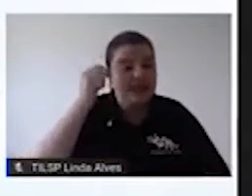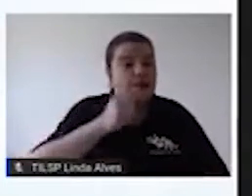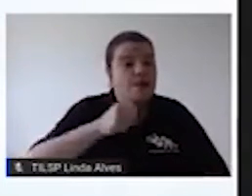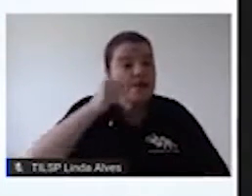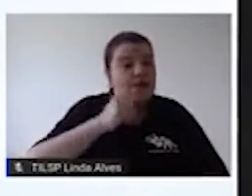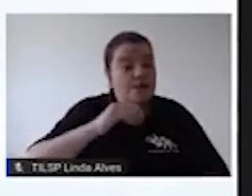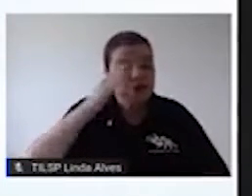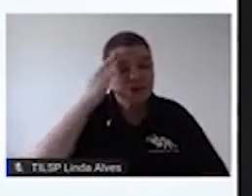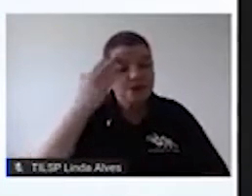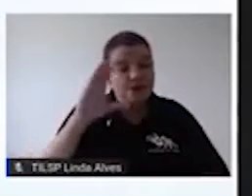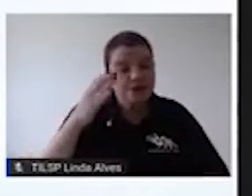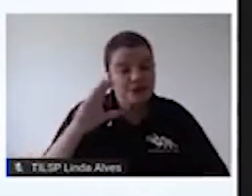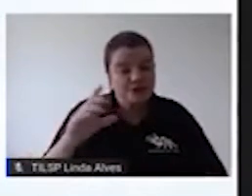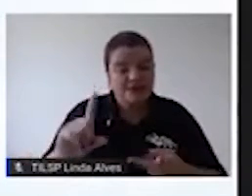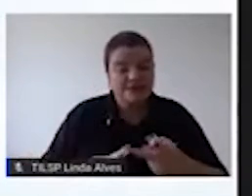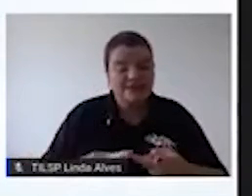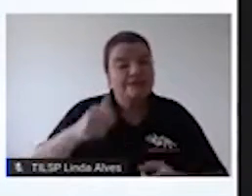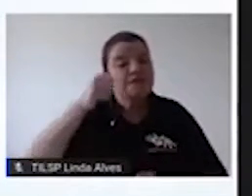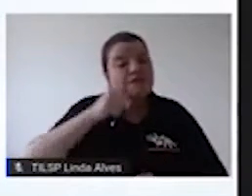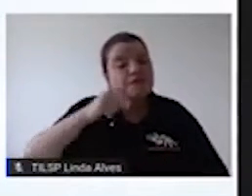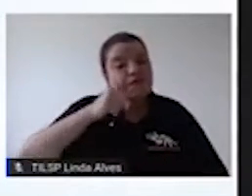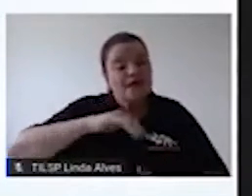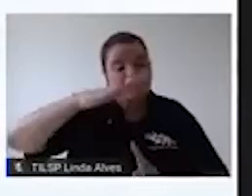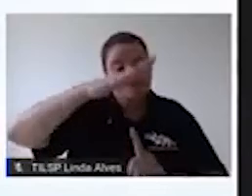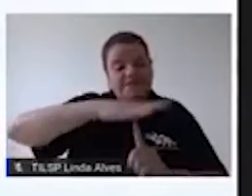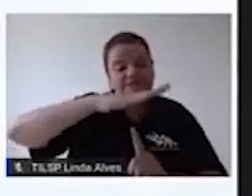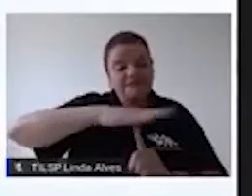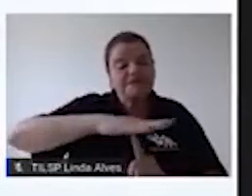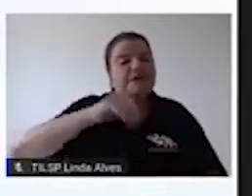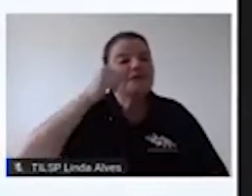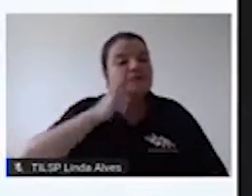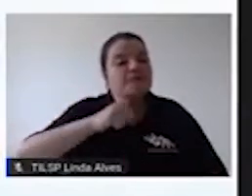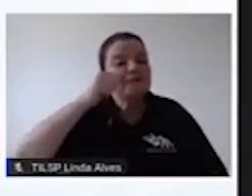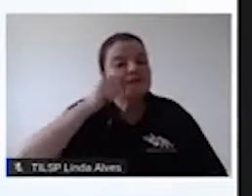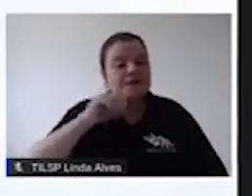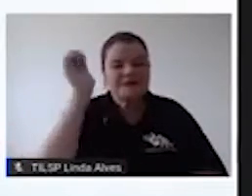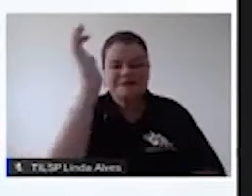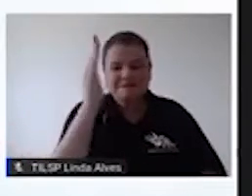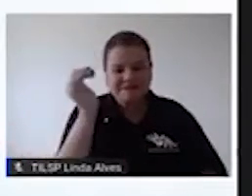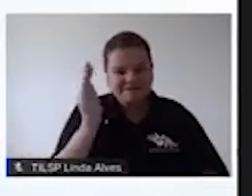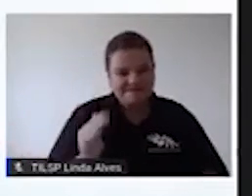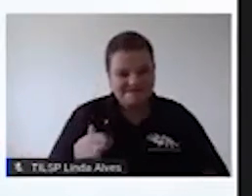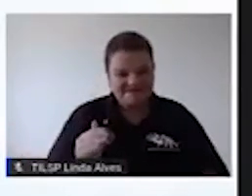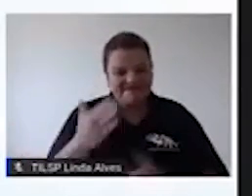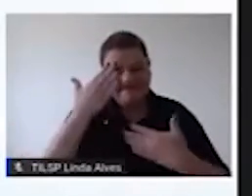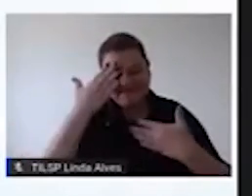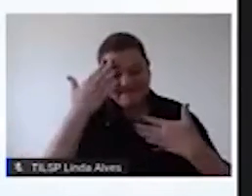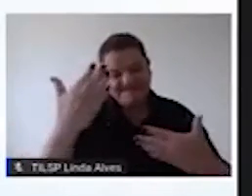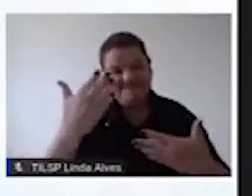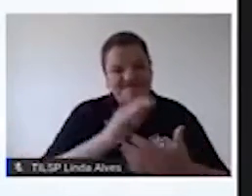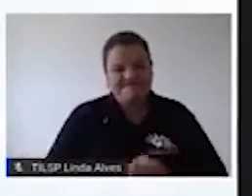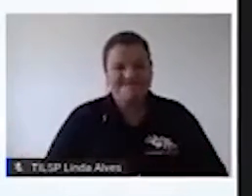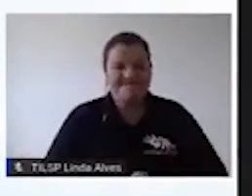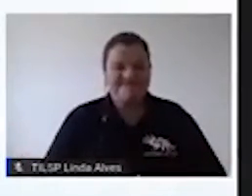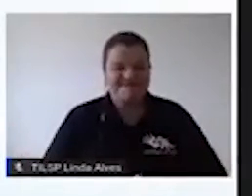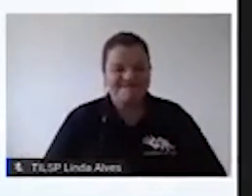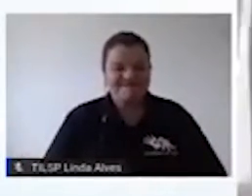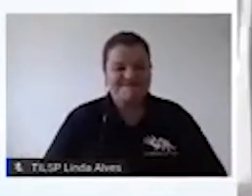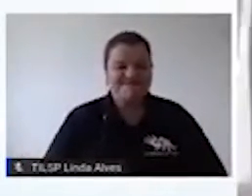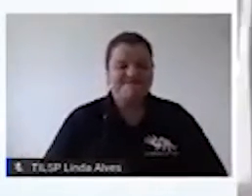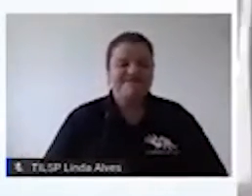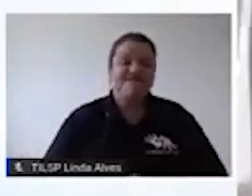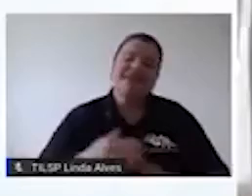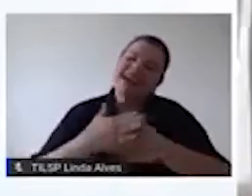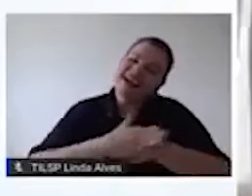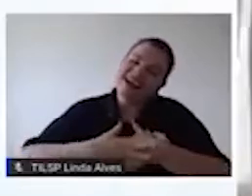as mulheres brasileiras aí que assistem, né, o programa que vocês fazem. Obrigada aí É um